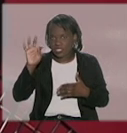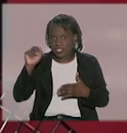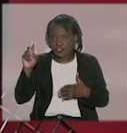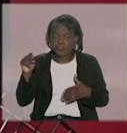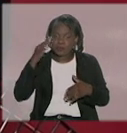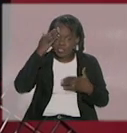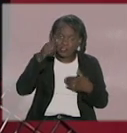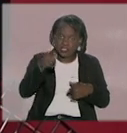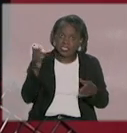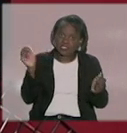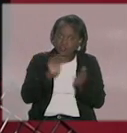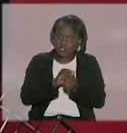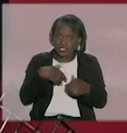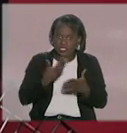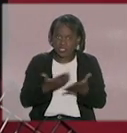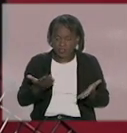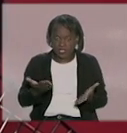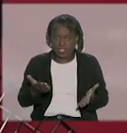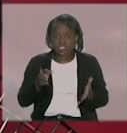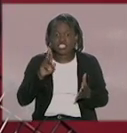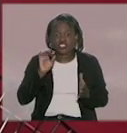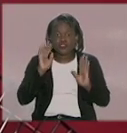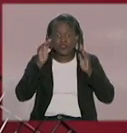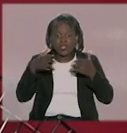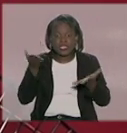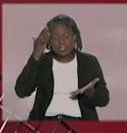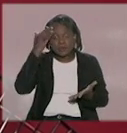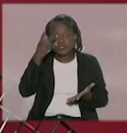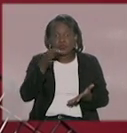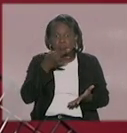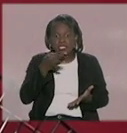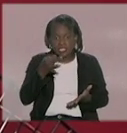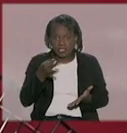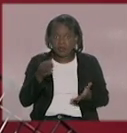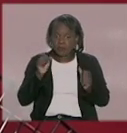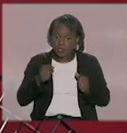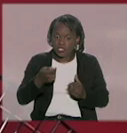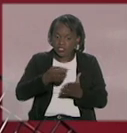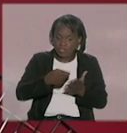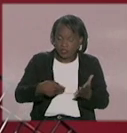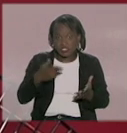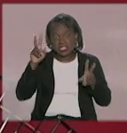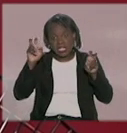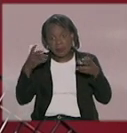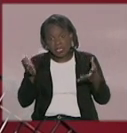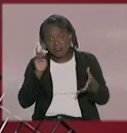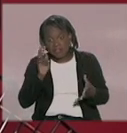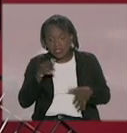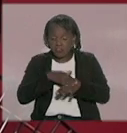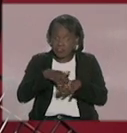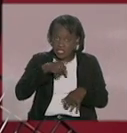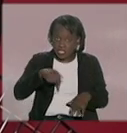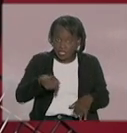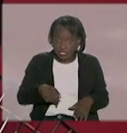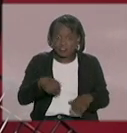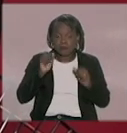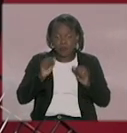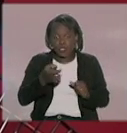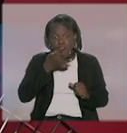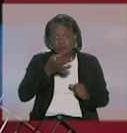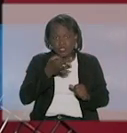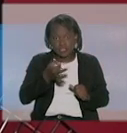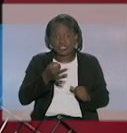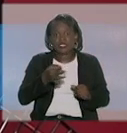você que ficou com a gente até agora. O Rio em Foco quer saber a sua opinião. Escreve pra gente. Tem algum assunto que você queira ver discutido aqui? Envie